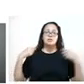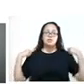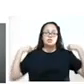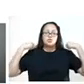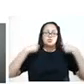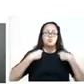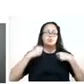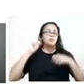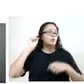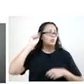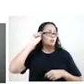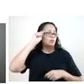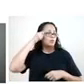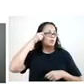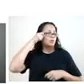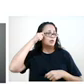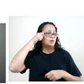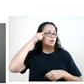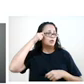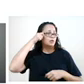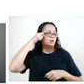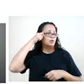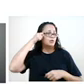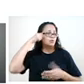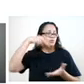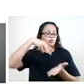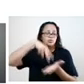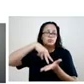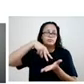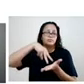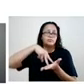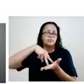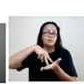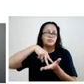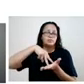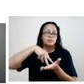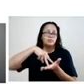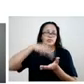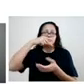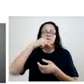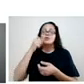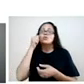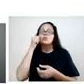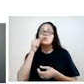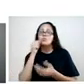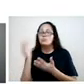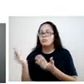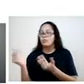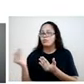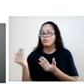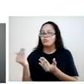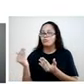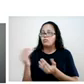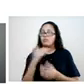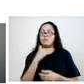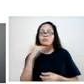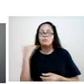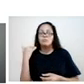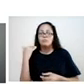negro. Ele está sobre os cadáveres de uma jovem que é transportada em uma carroça decorada com crânios.